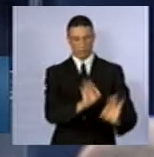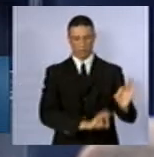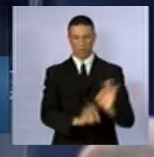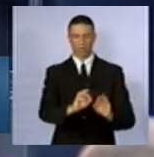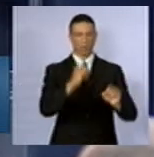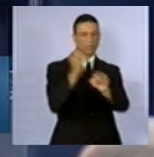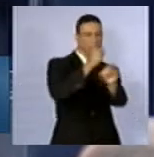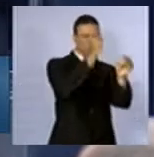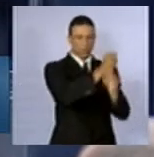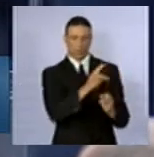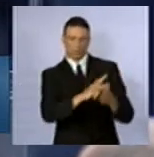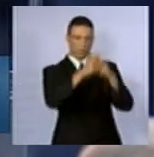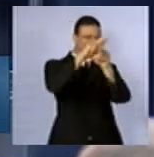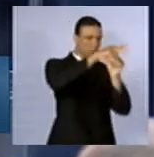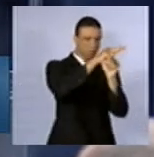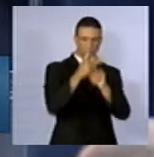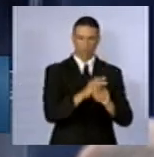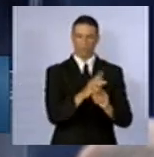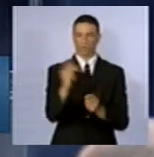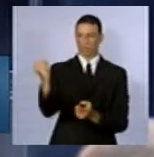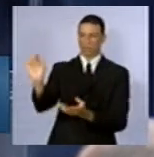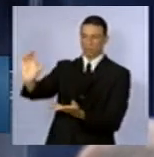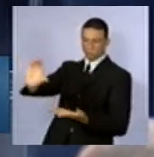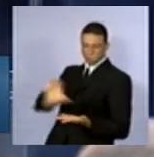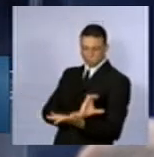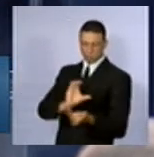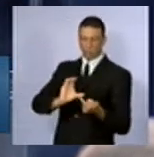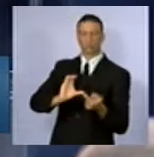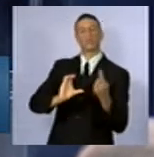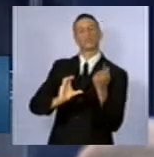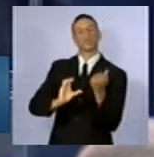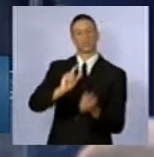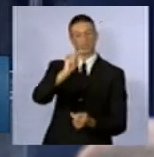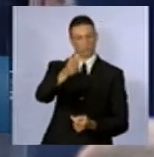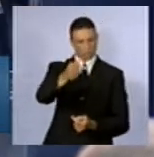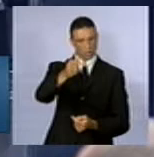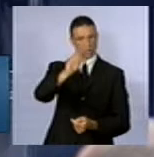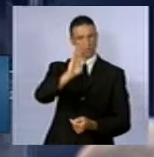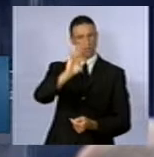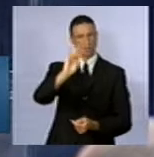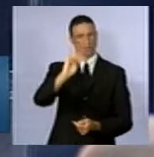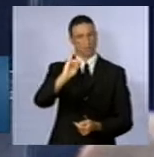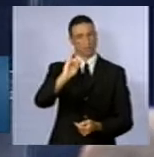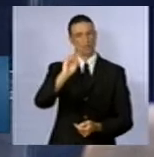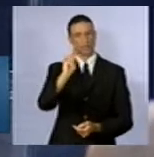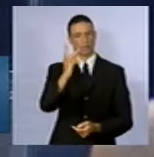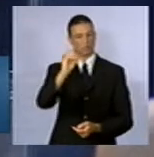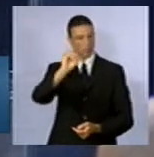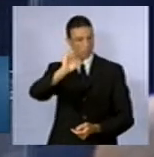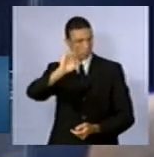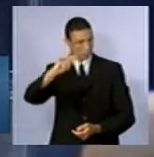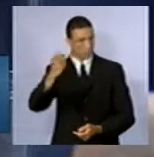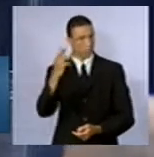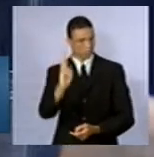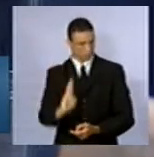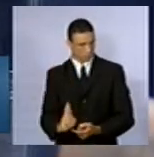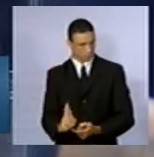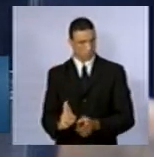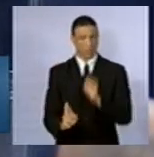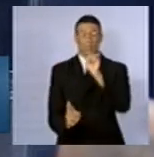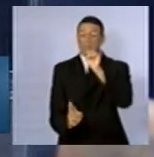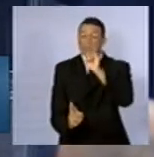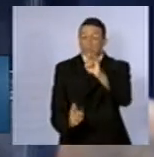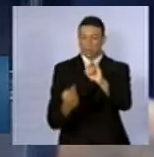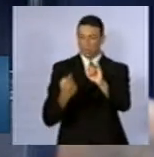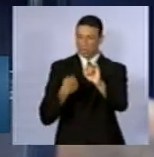construir o sistema de transmissão vão receber R 7 bilhões deais tá bom se eu fizesse essa